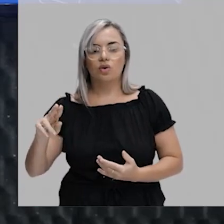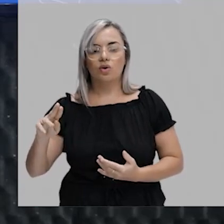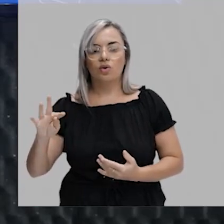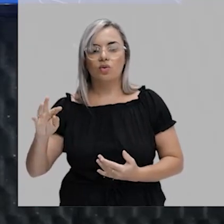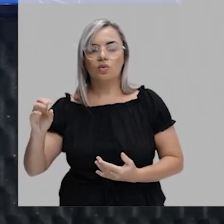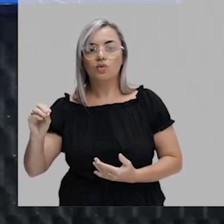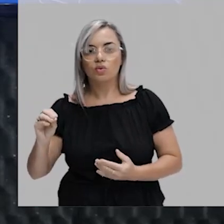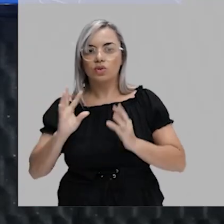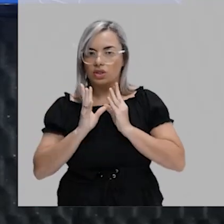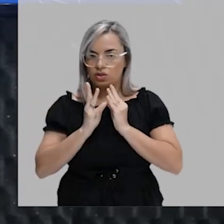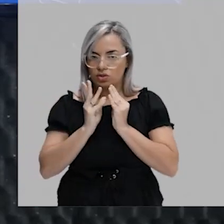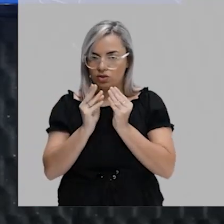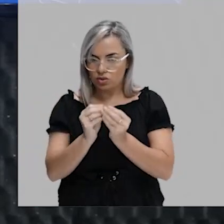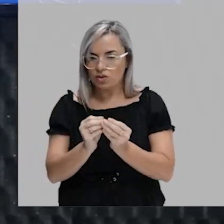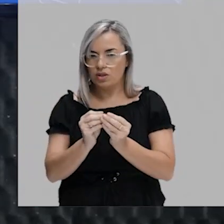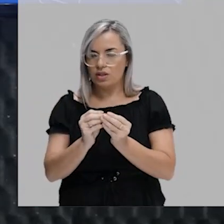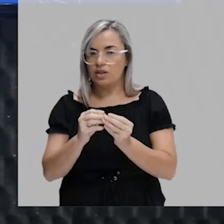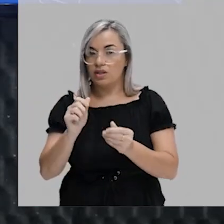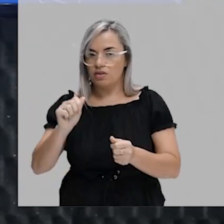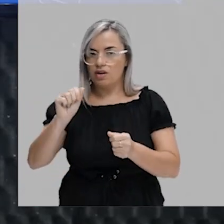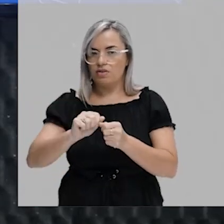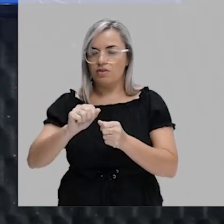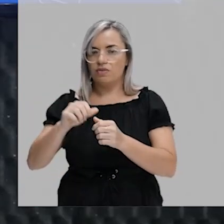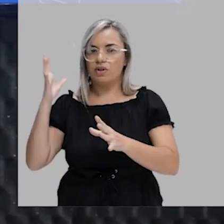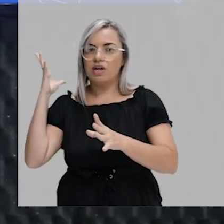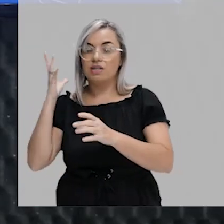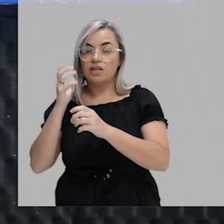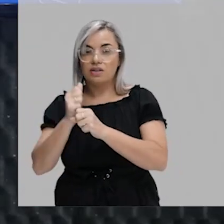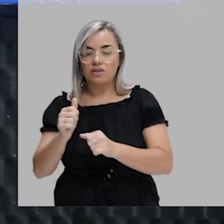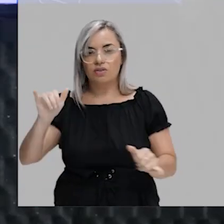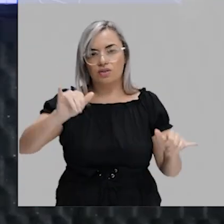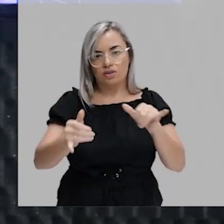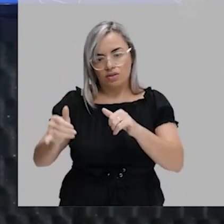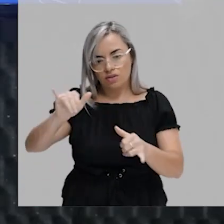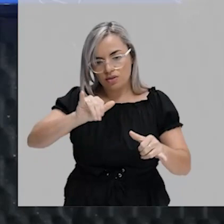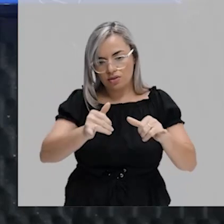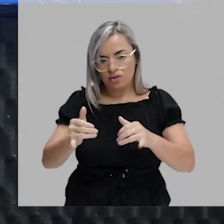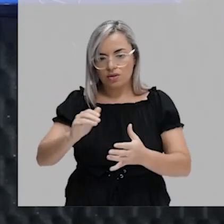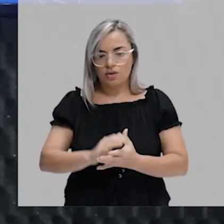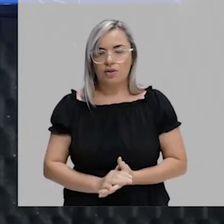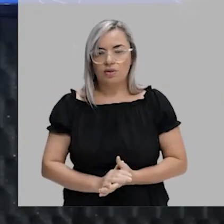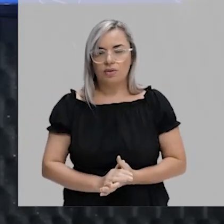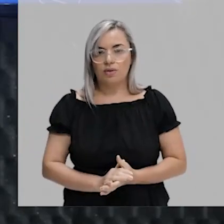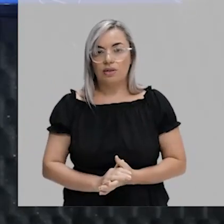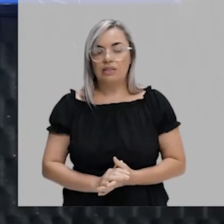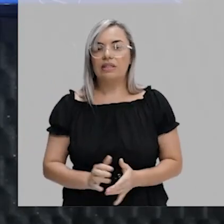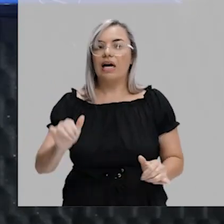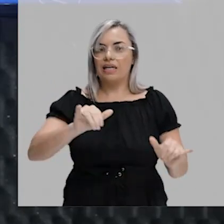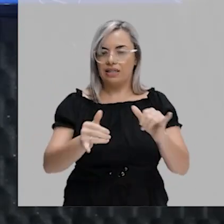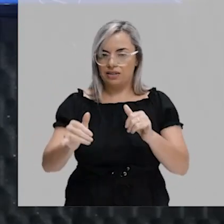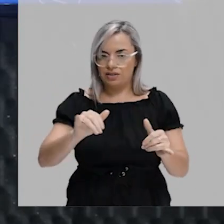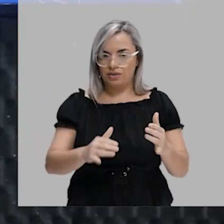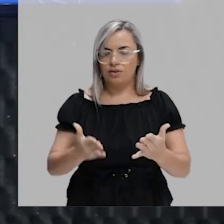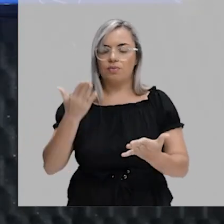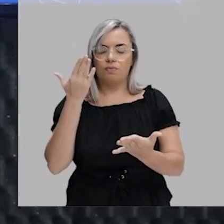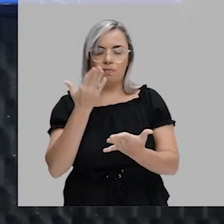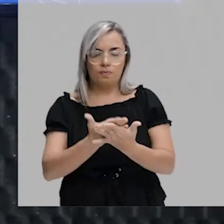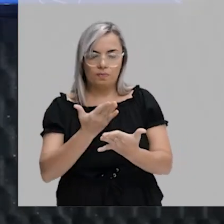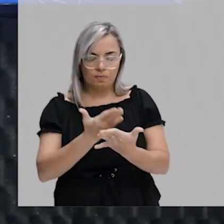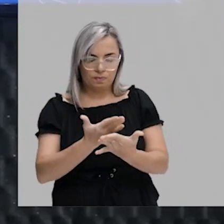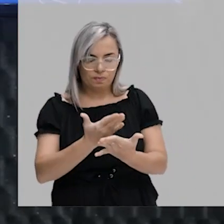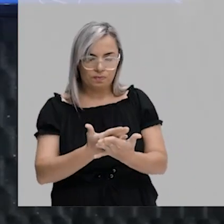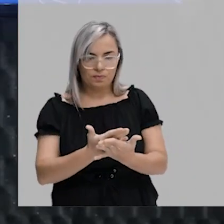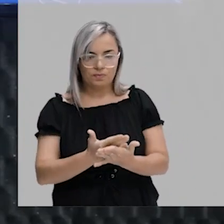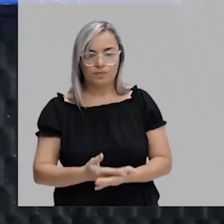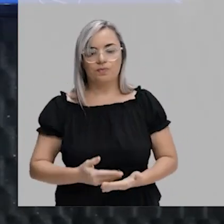vou fazer uma revisãozinha rápida aqui de química. O que é soluto? Bem, na química nós